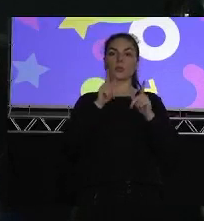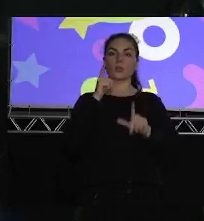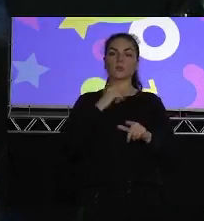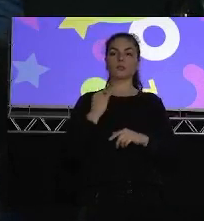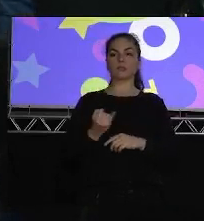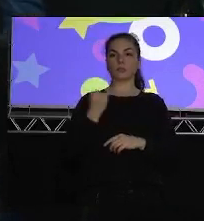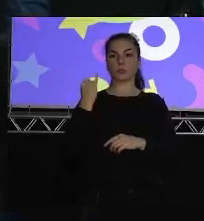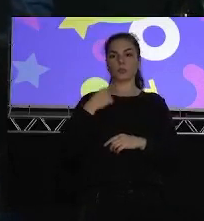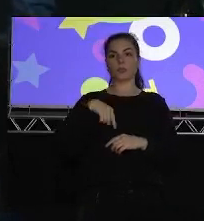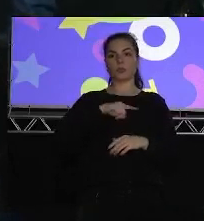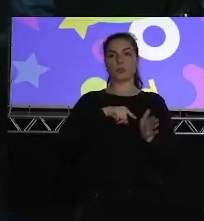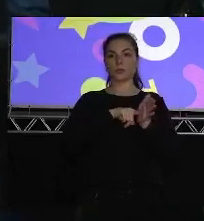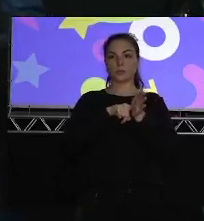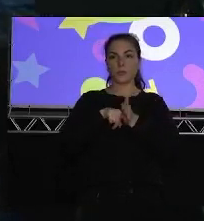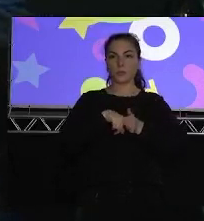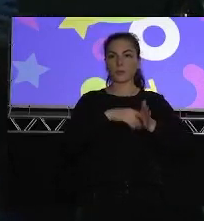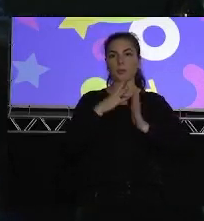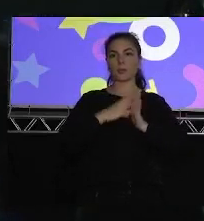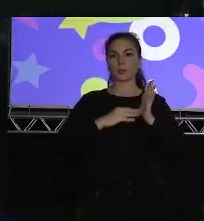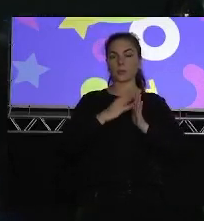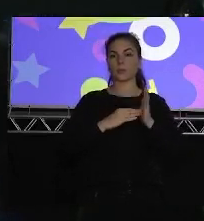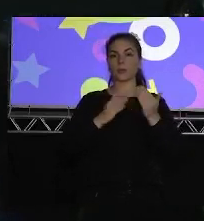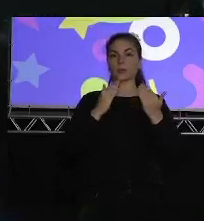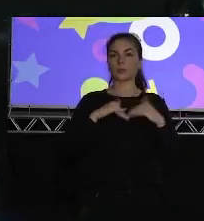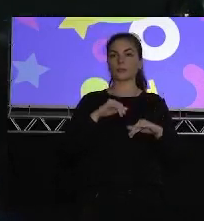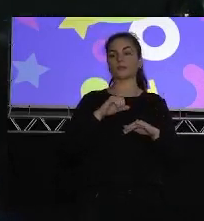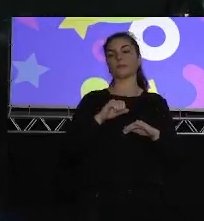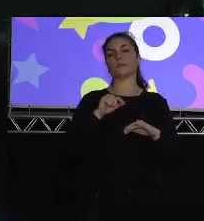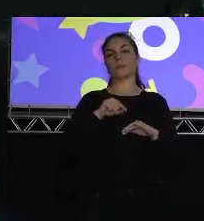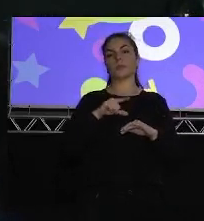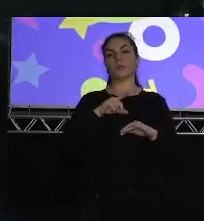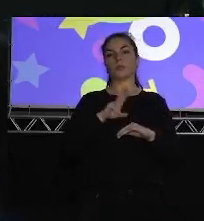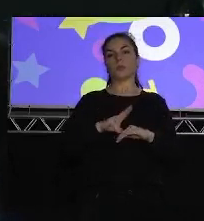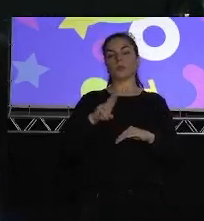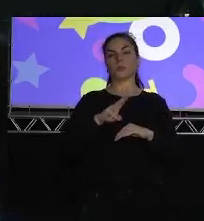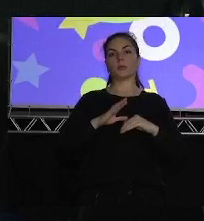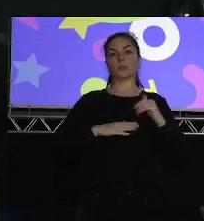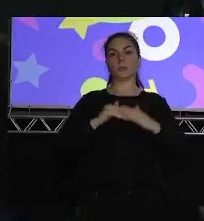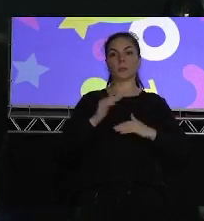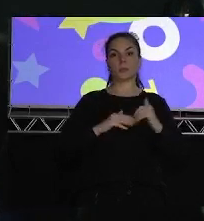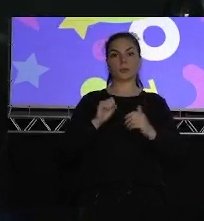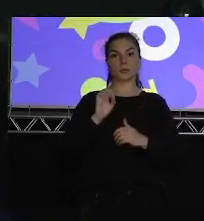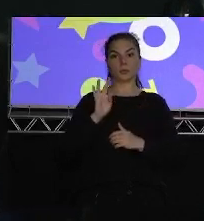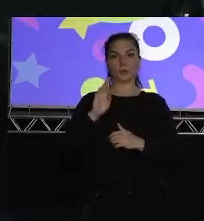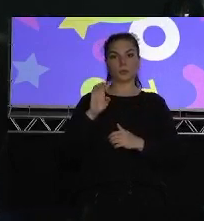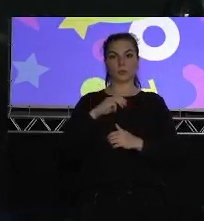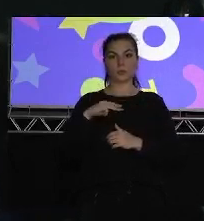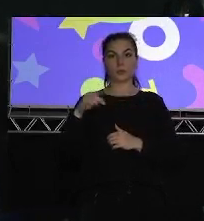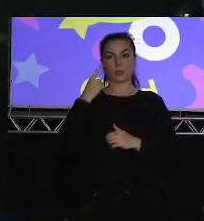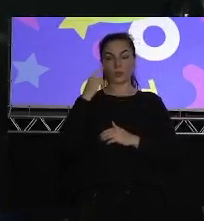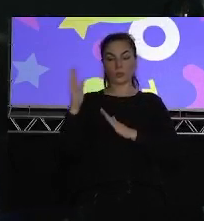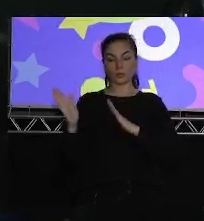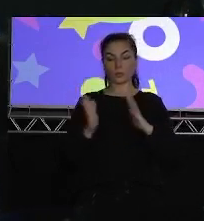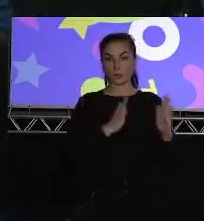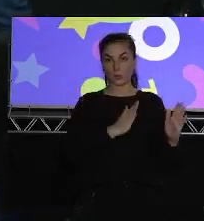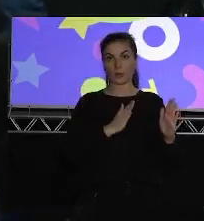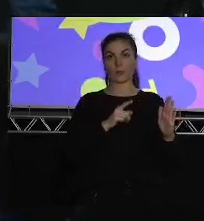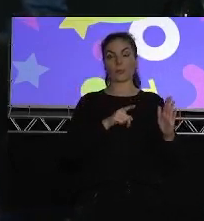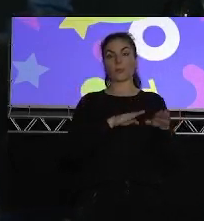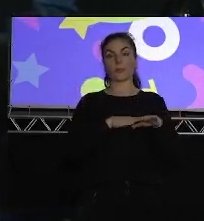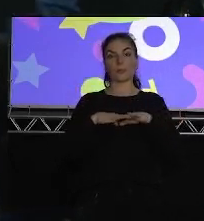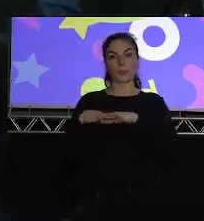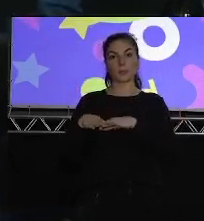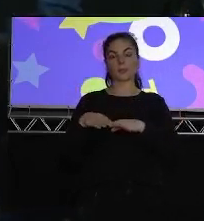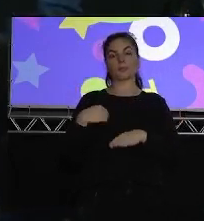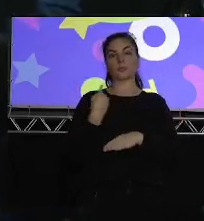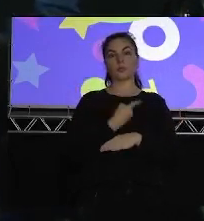Então, a gente mapeia o modelo aquele de value stream, otimizado lá, o strat value stream, ele está olhando para essas etapas e elas são padrão. E